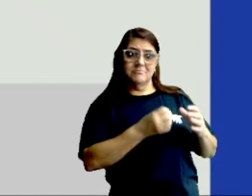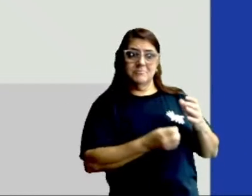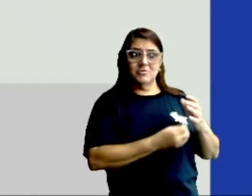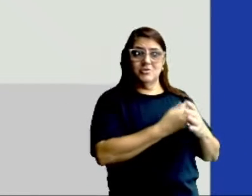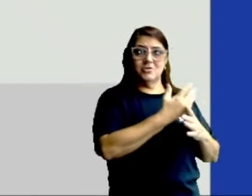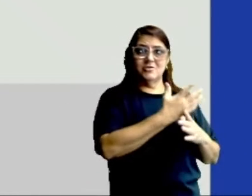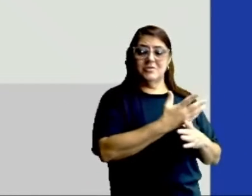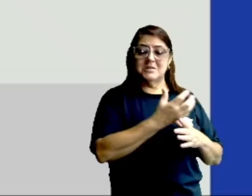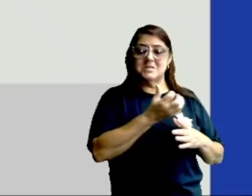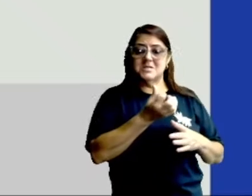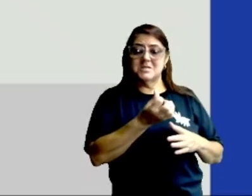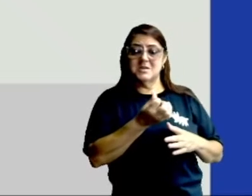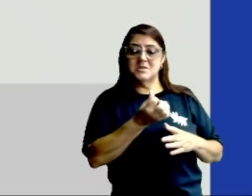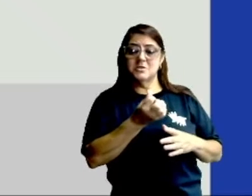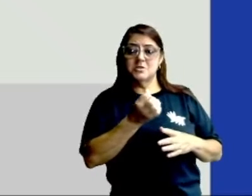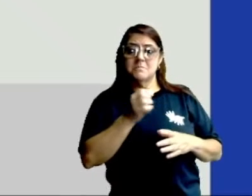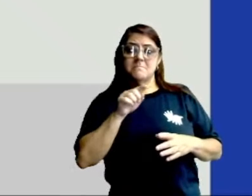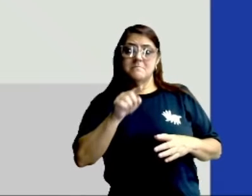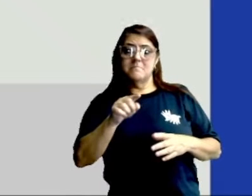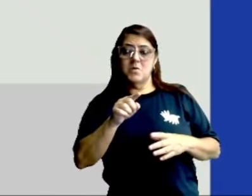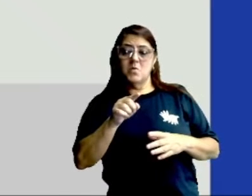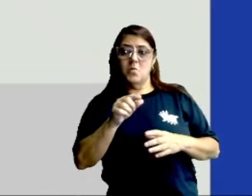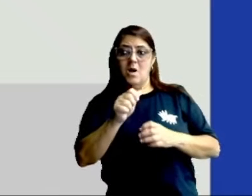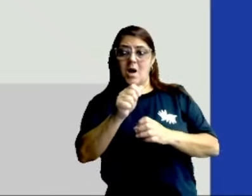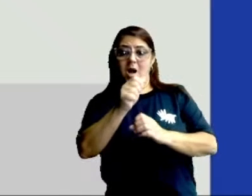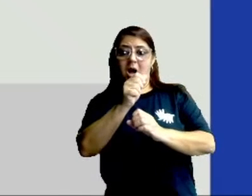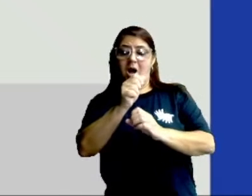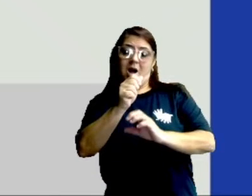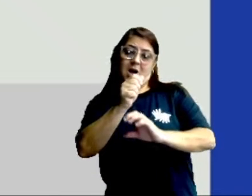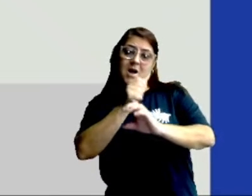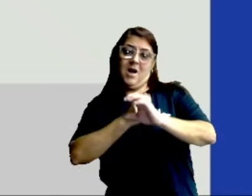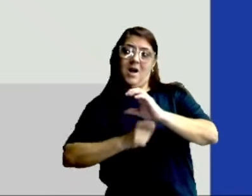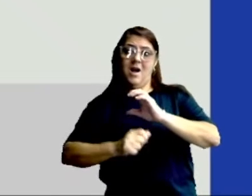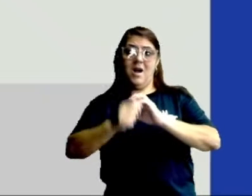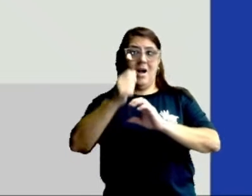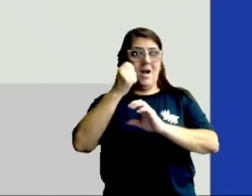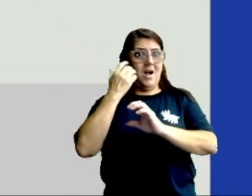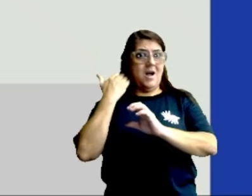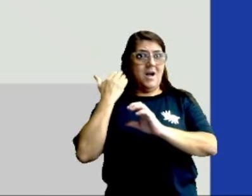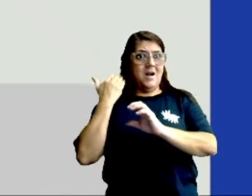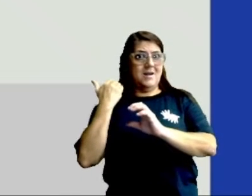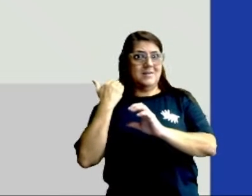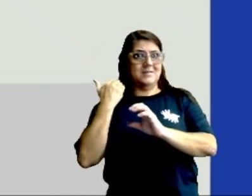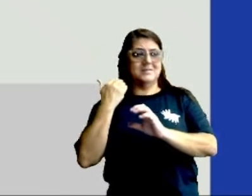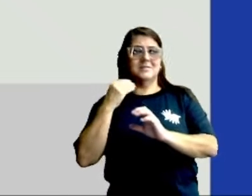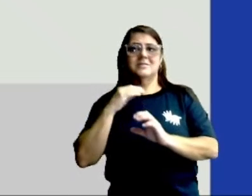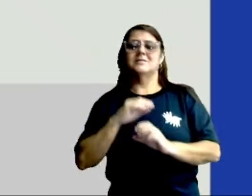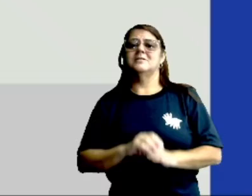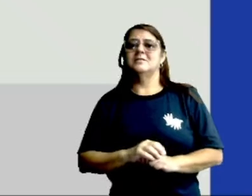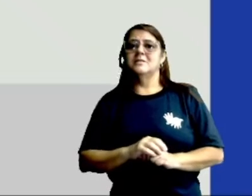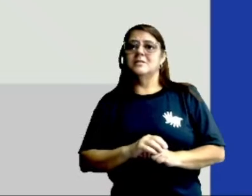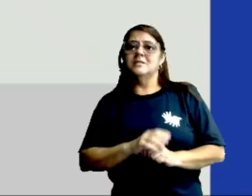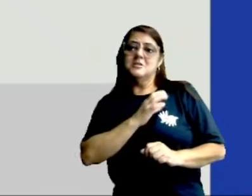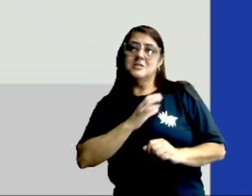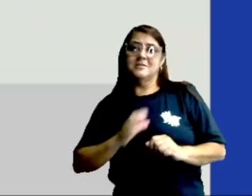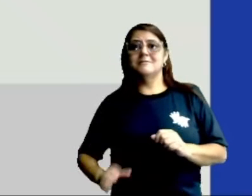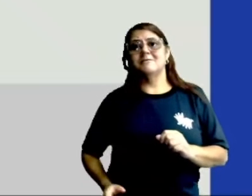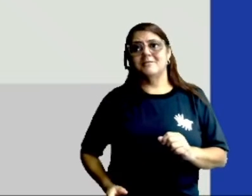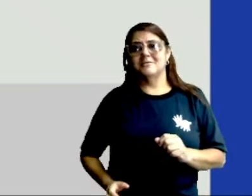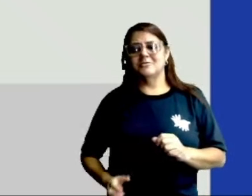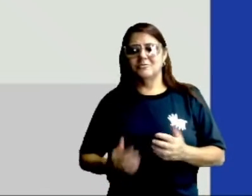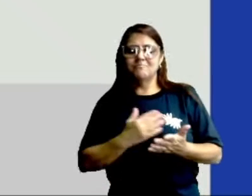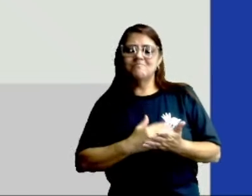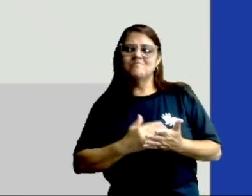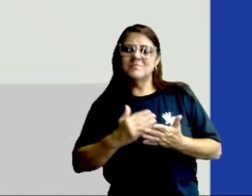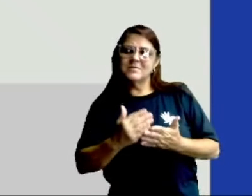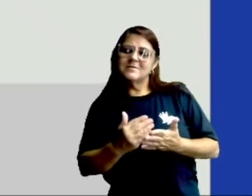data de 6 mil anos antes de Cristo né as sociedades humanas Elas começaram a se instalar perto deste rio lá